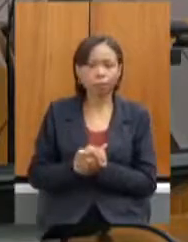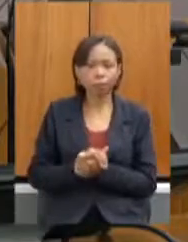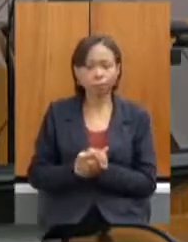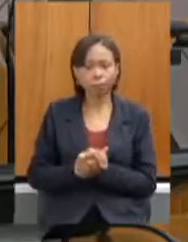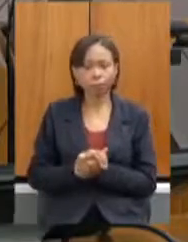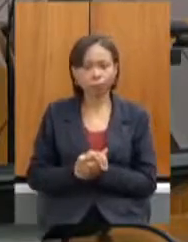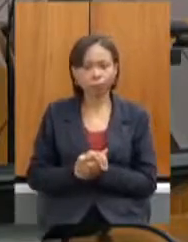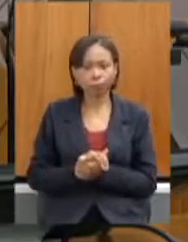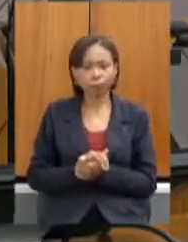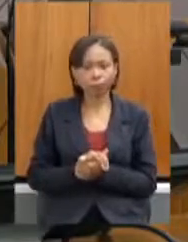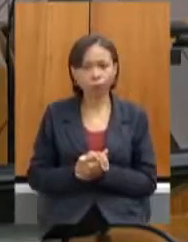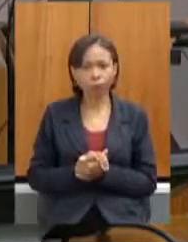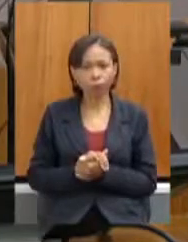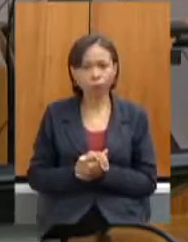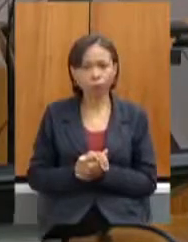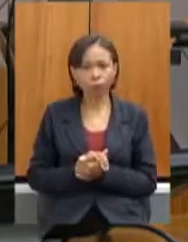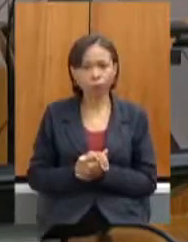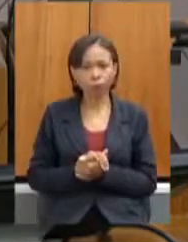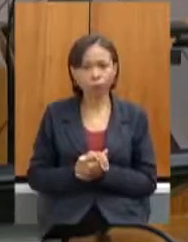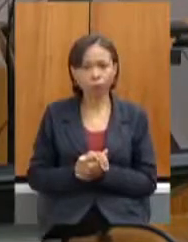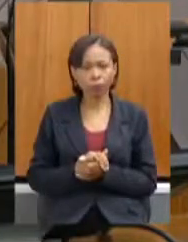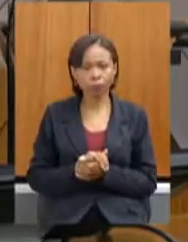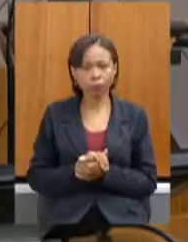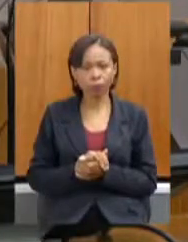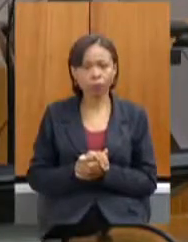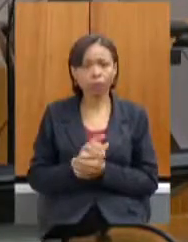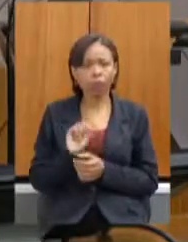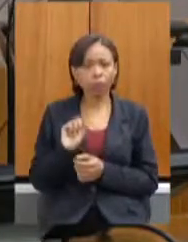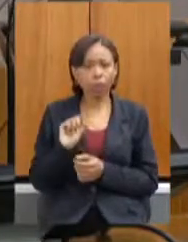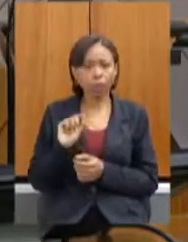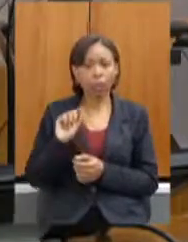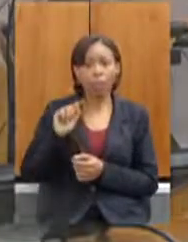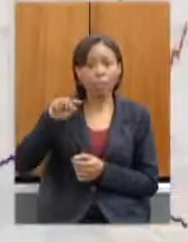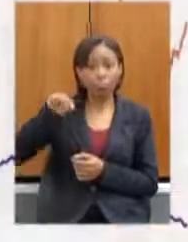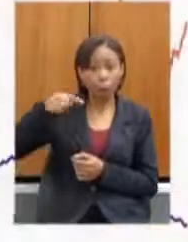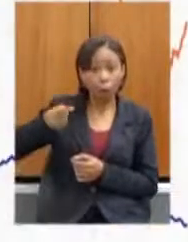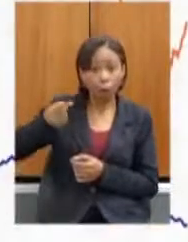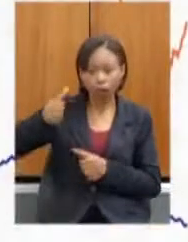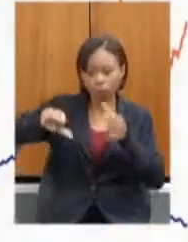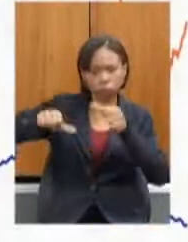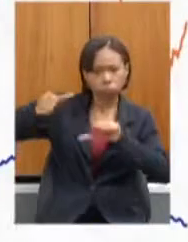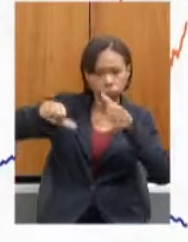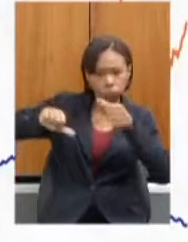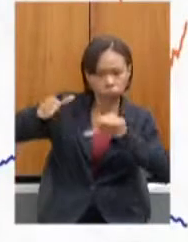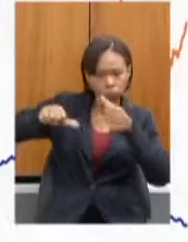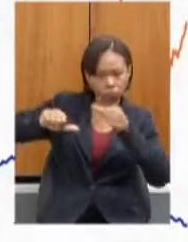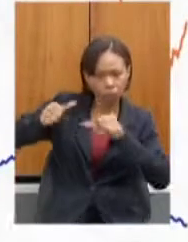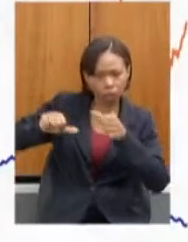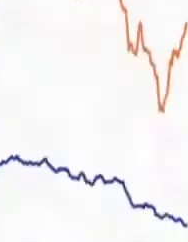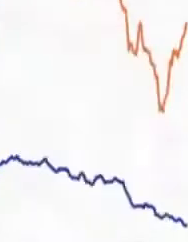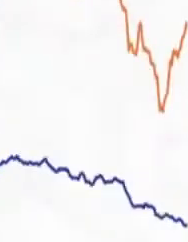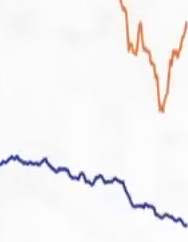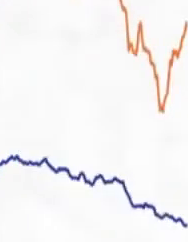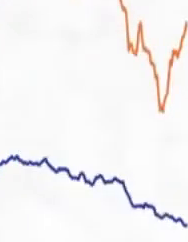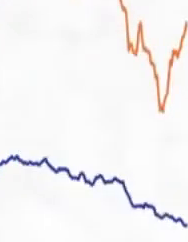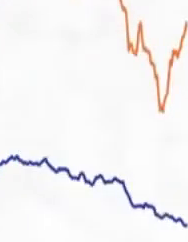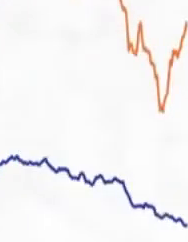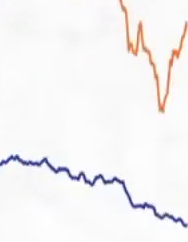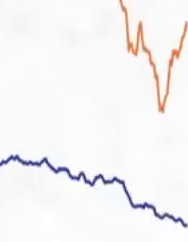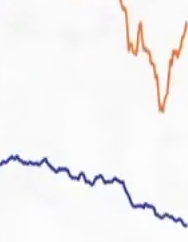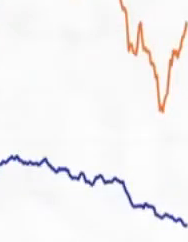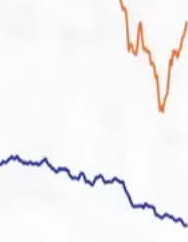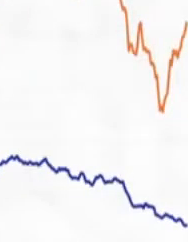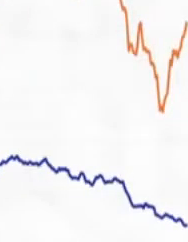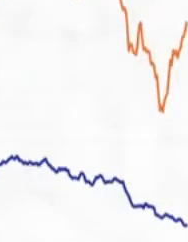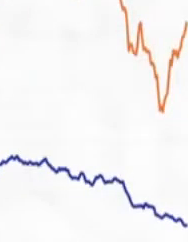é isso que a depois avaliada e destrinchar os painéis em cada município esses painéis